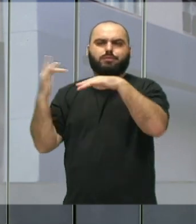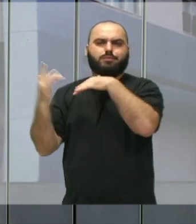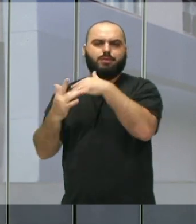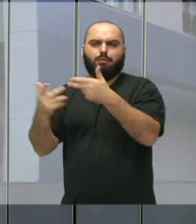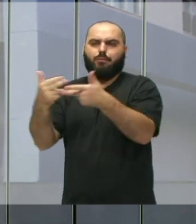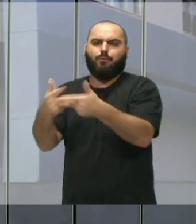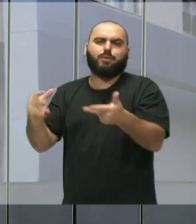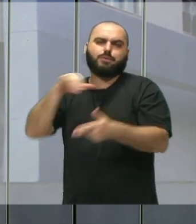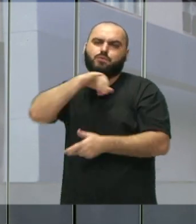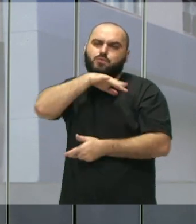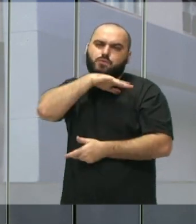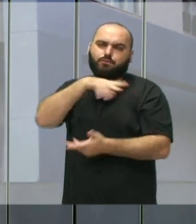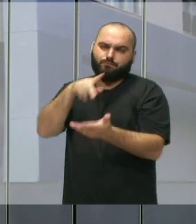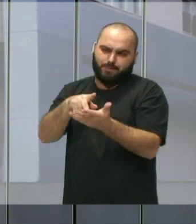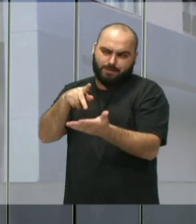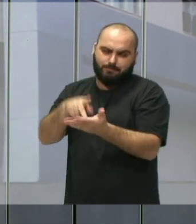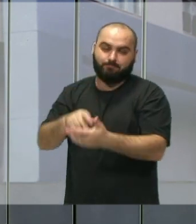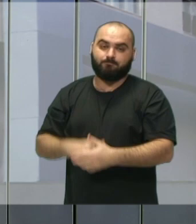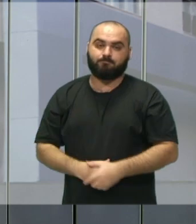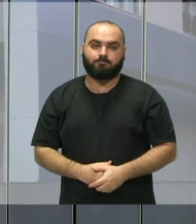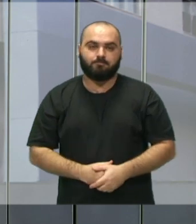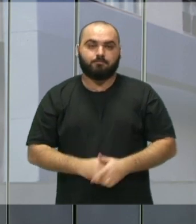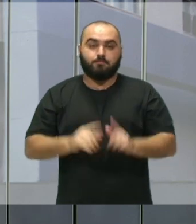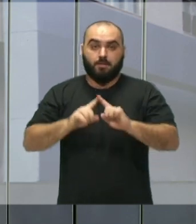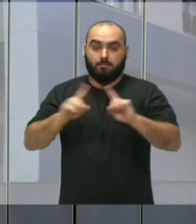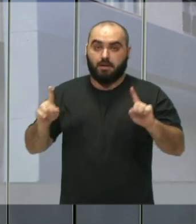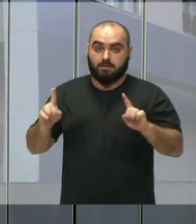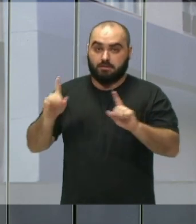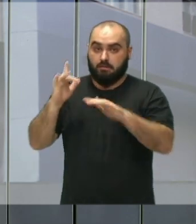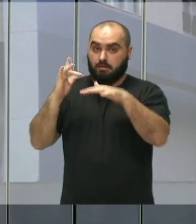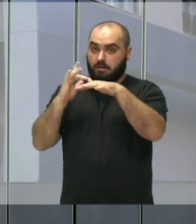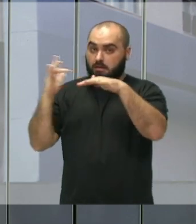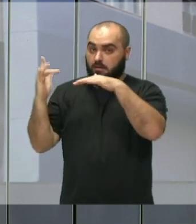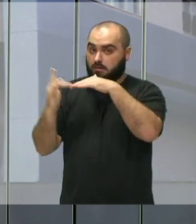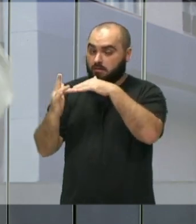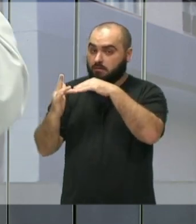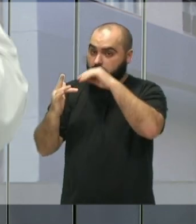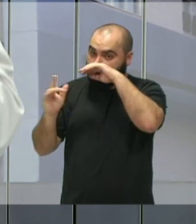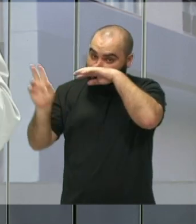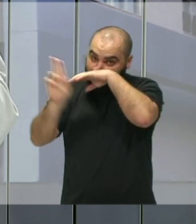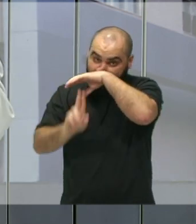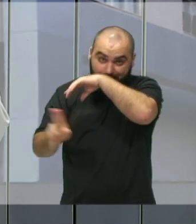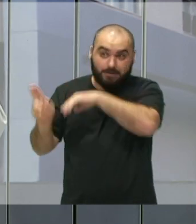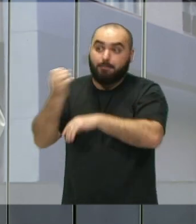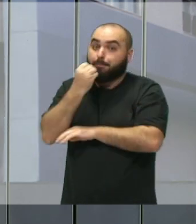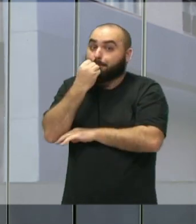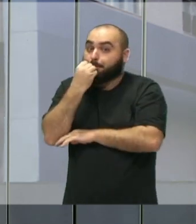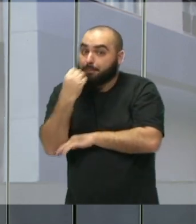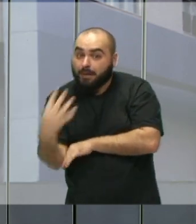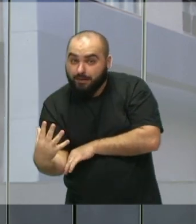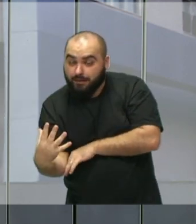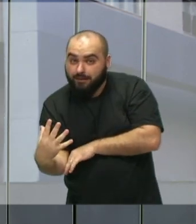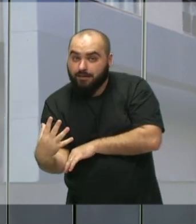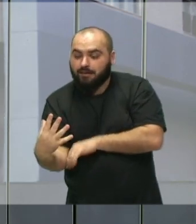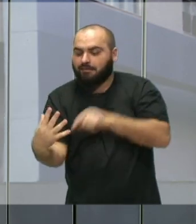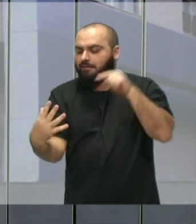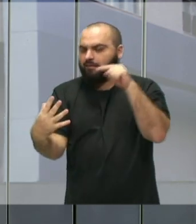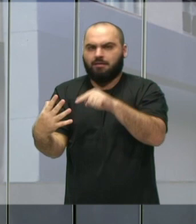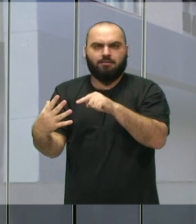coisas ruins, mas a rede social sendo utilizada para o bem comum, ela é uma